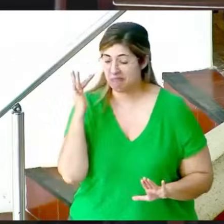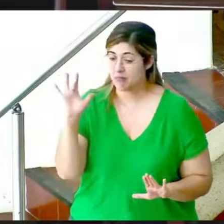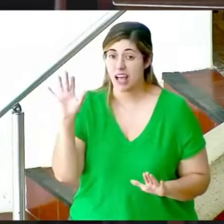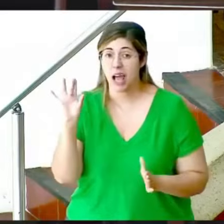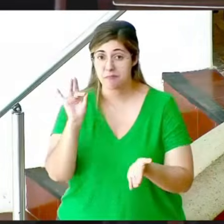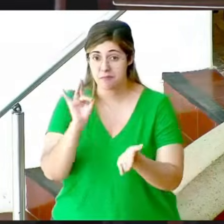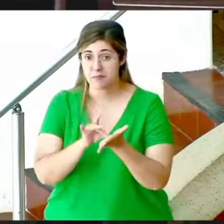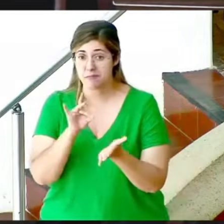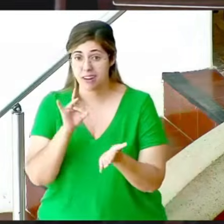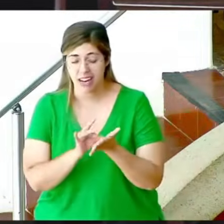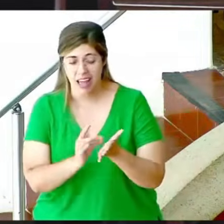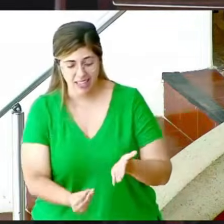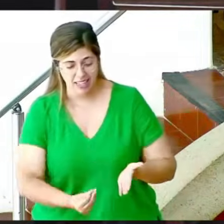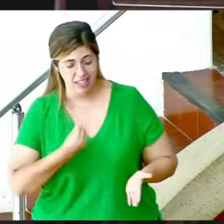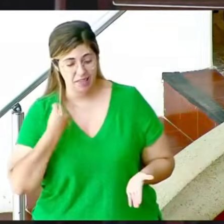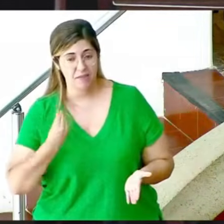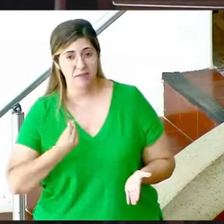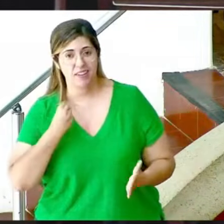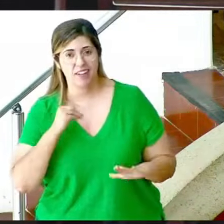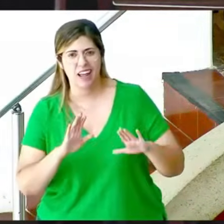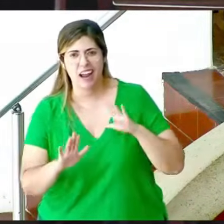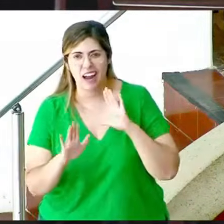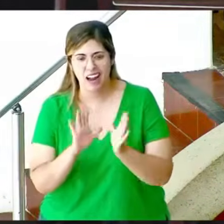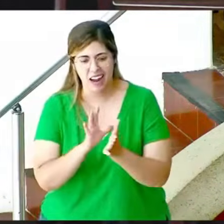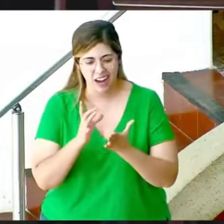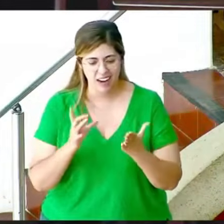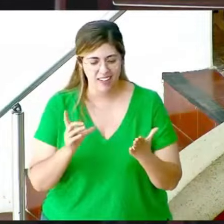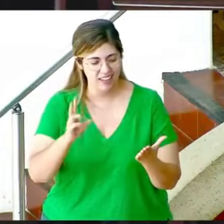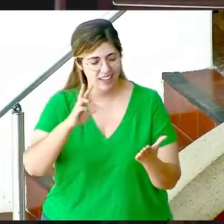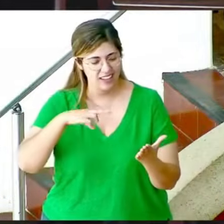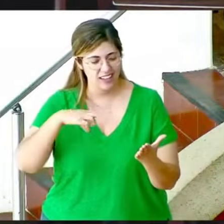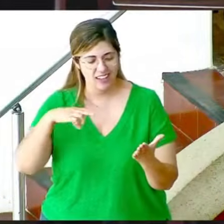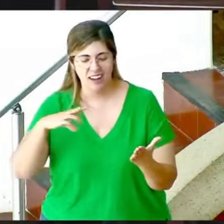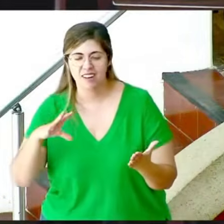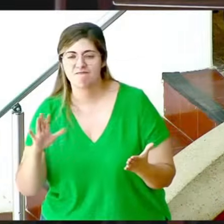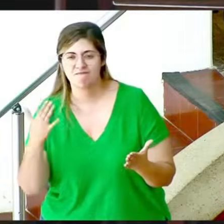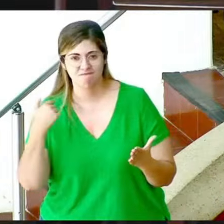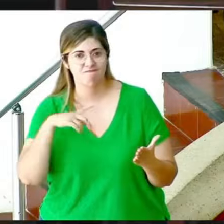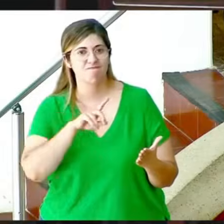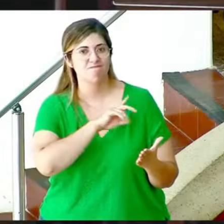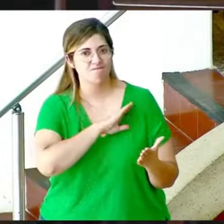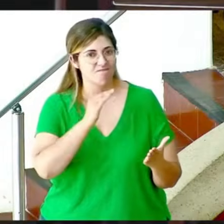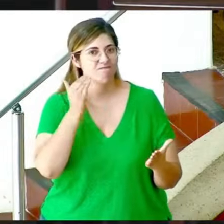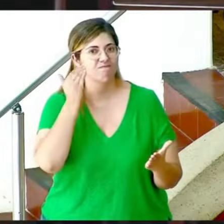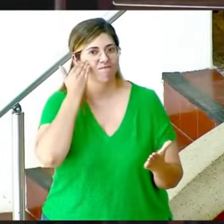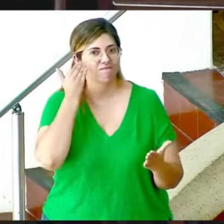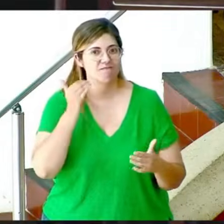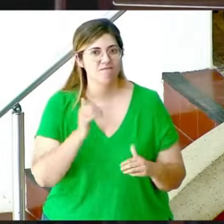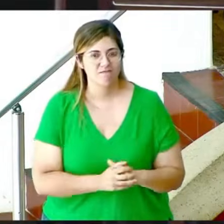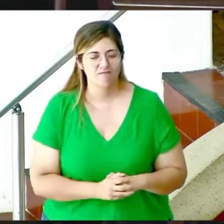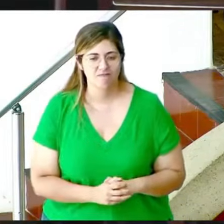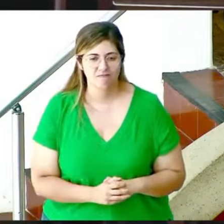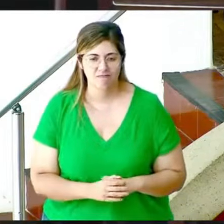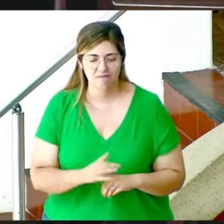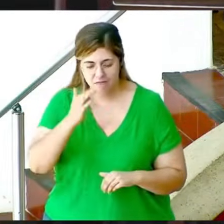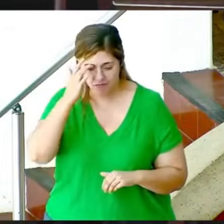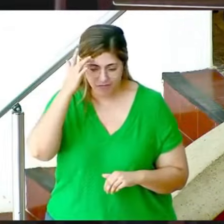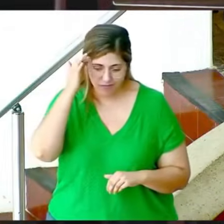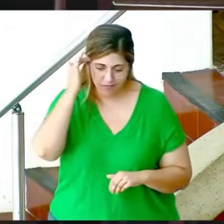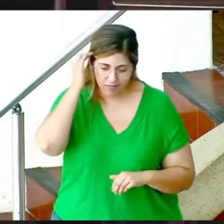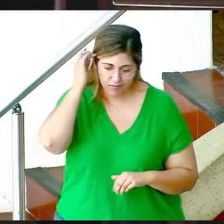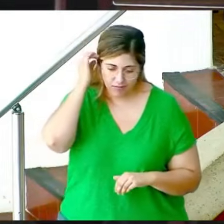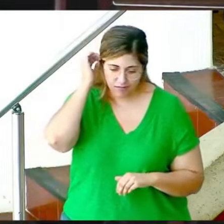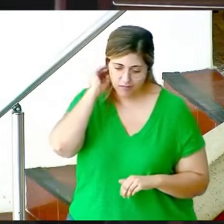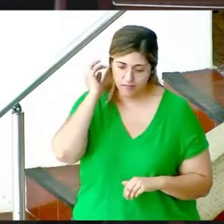da sua vida amigos com a palavra no meio deles. Igreja também é assim.